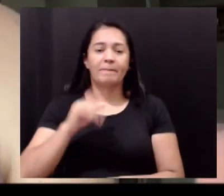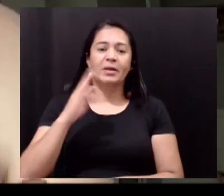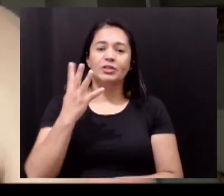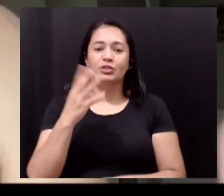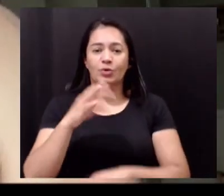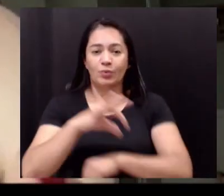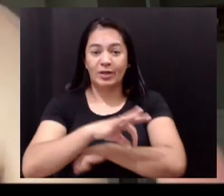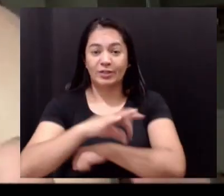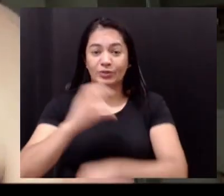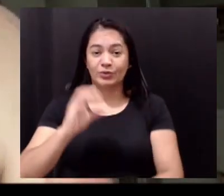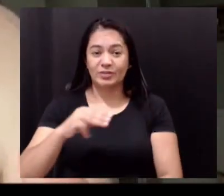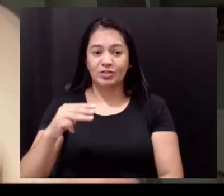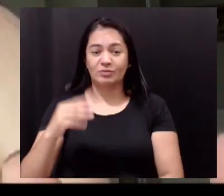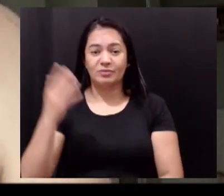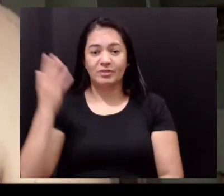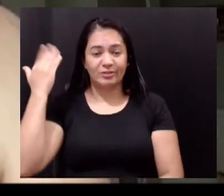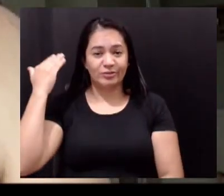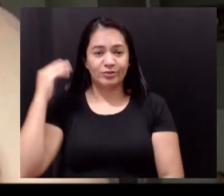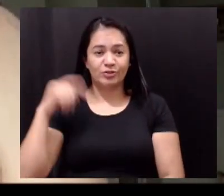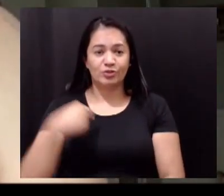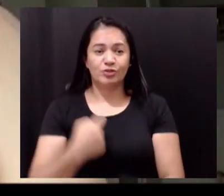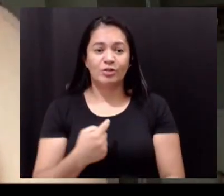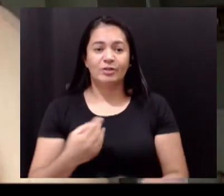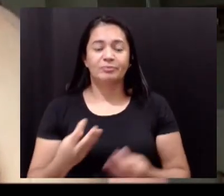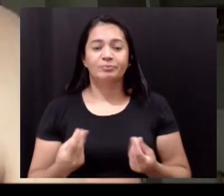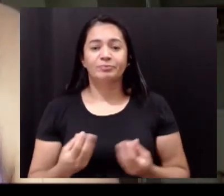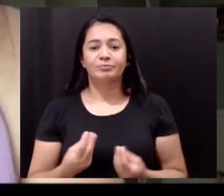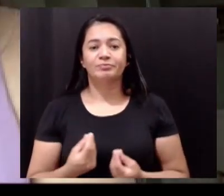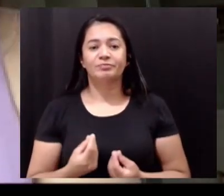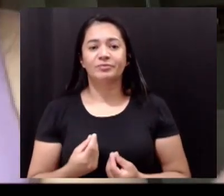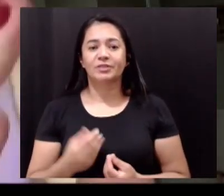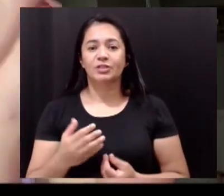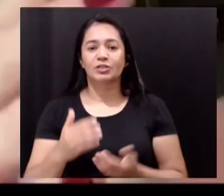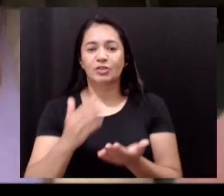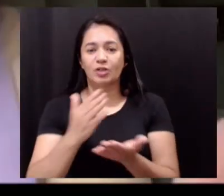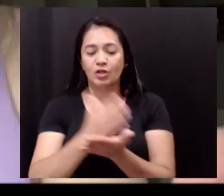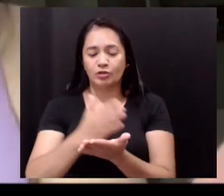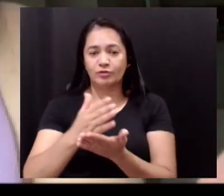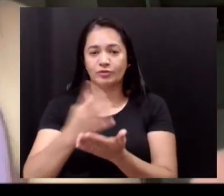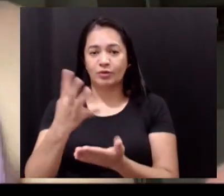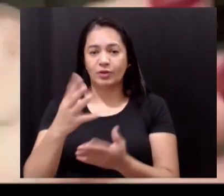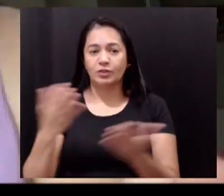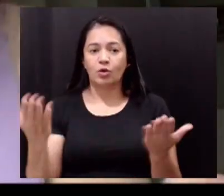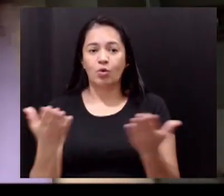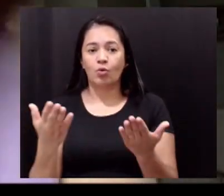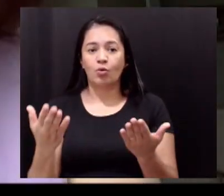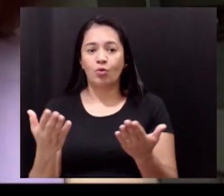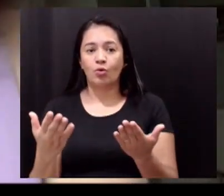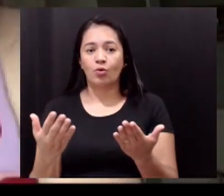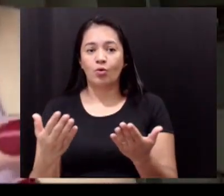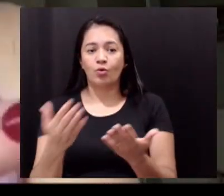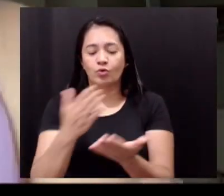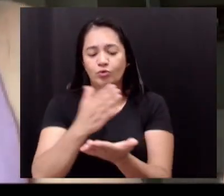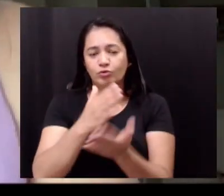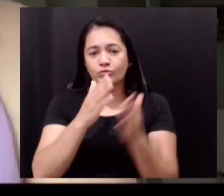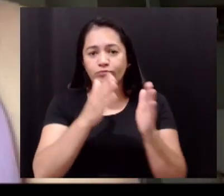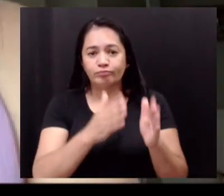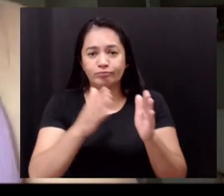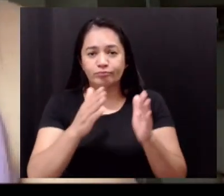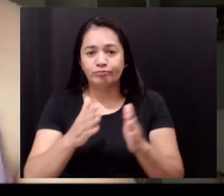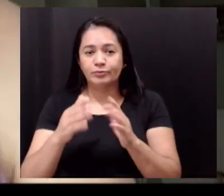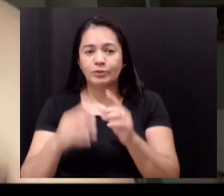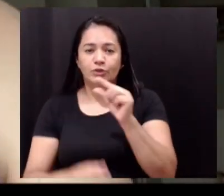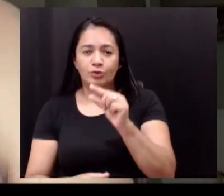gente até só dividia por 4, hoje em dia a gente já divide em subcategorias de 2 centímetros e